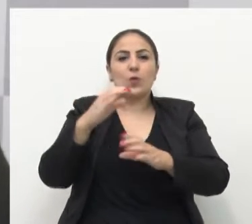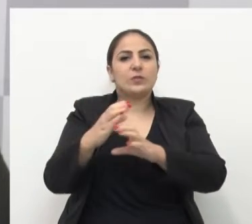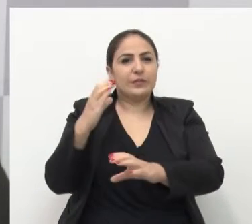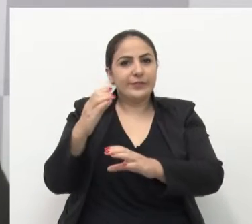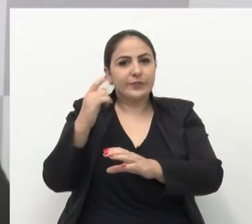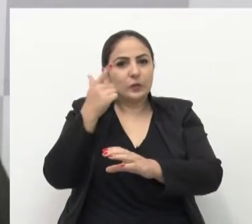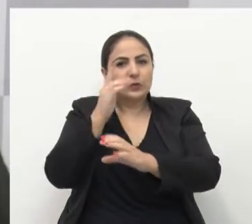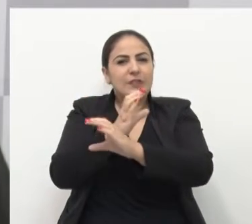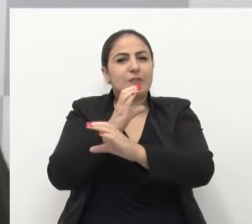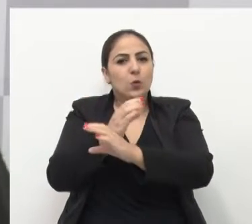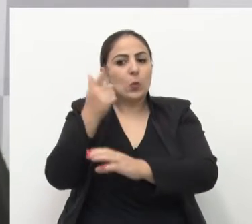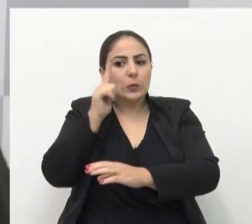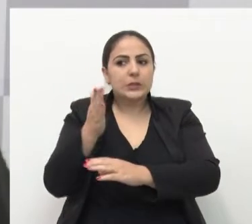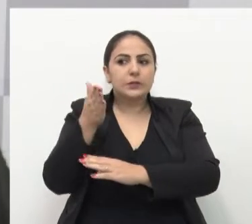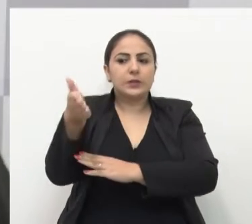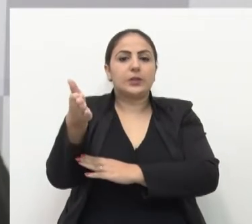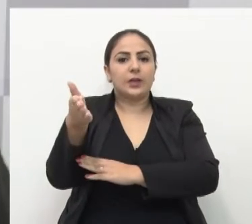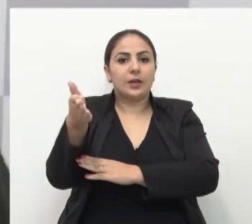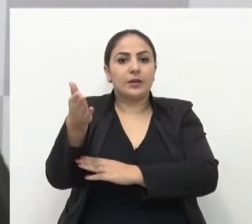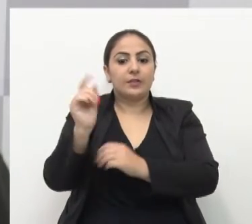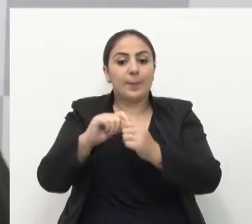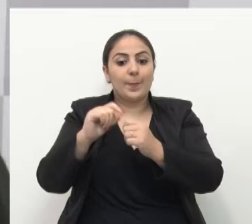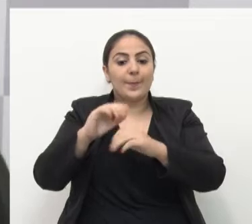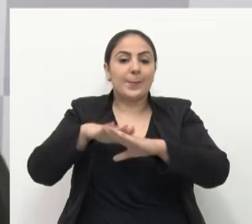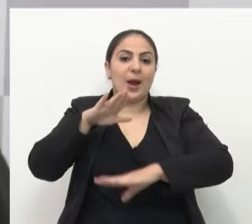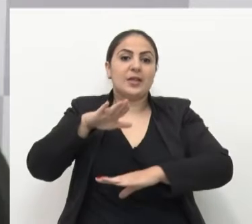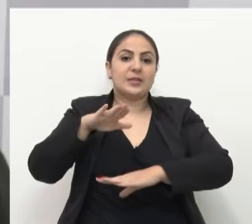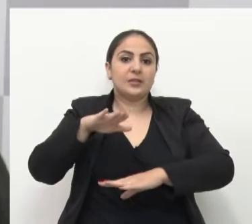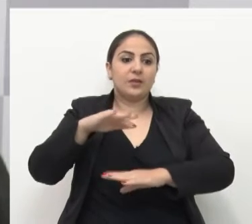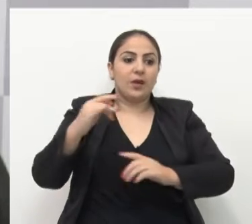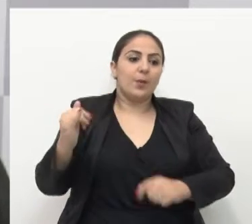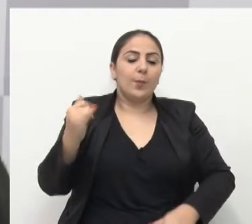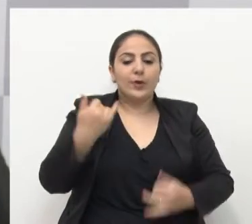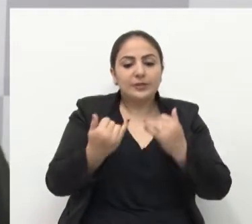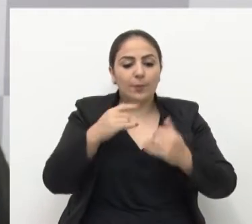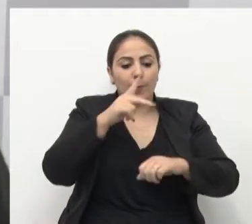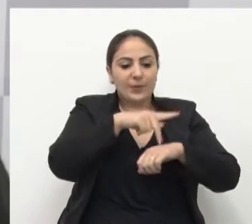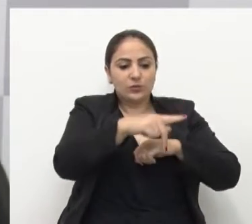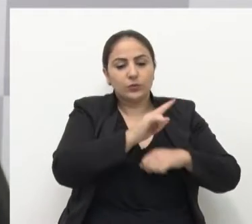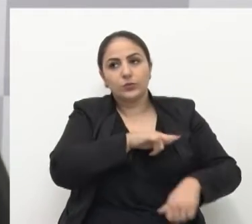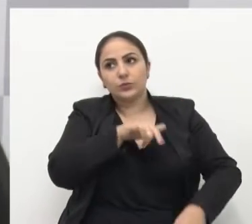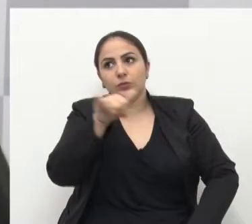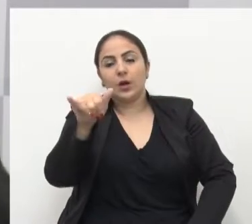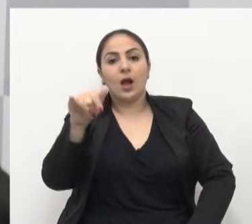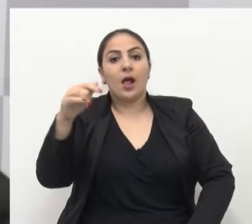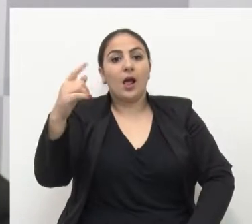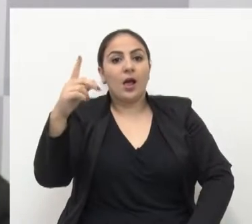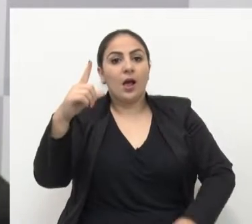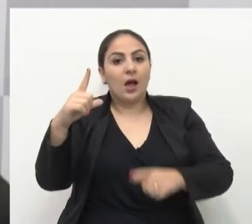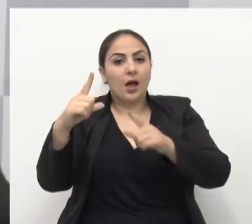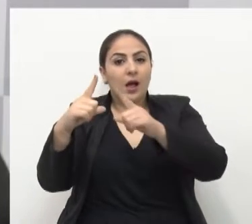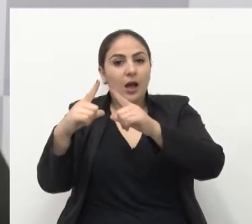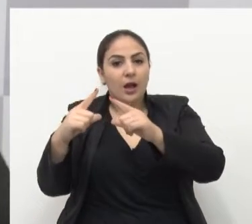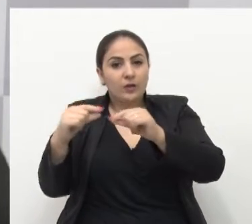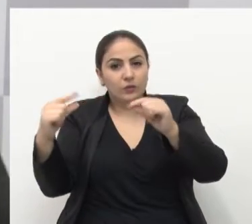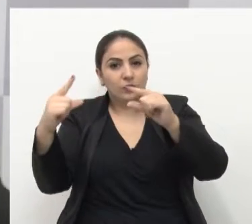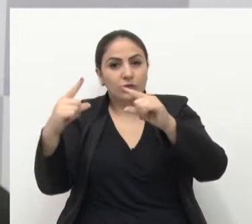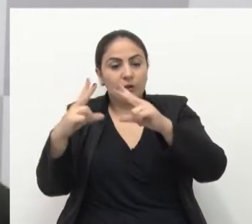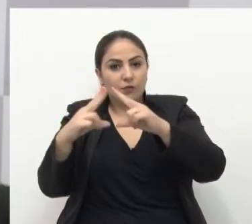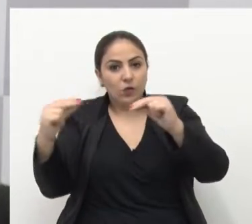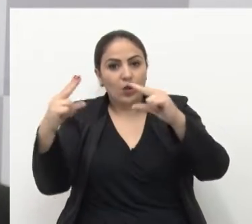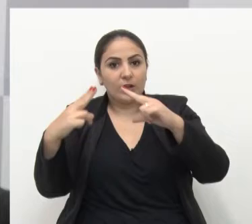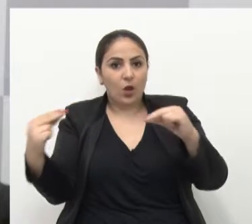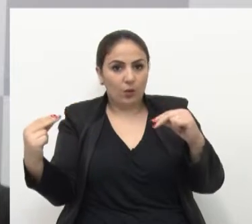né para que venham trazer a fazer algumas linhas o que pode ser um passo no florianópolis espaço no coritiba é